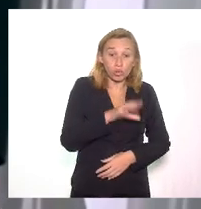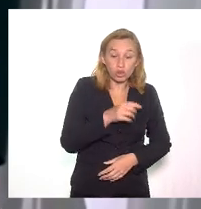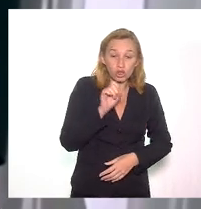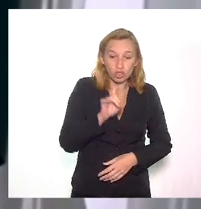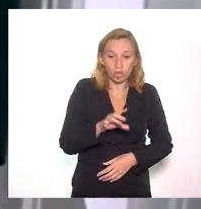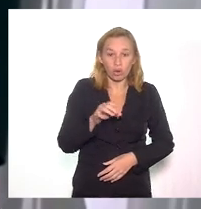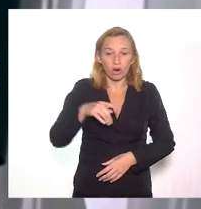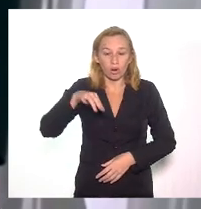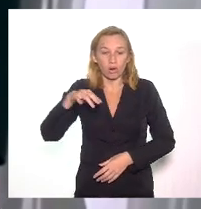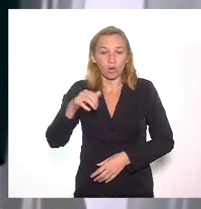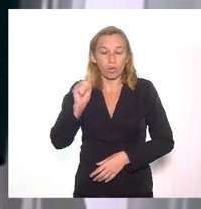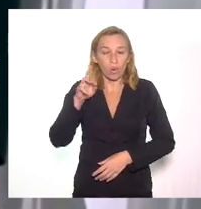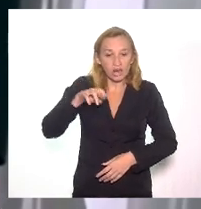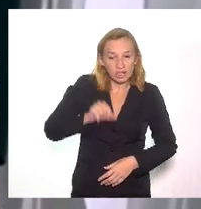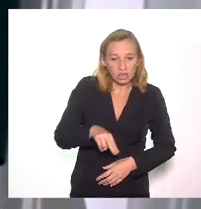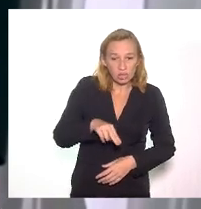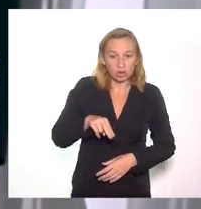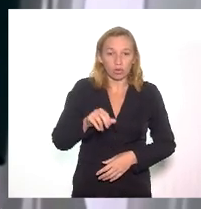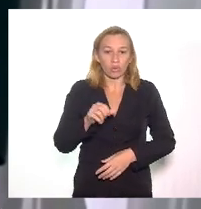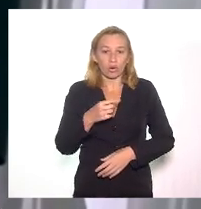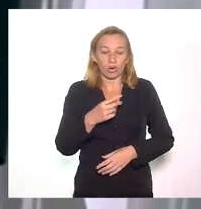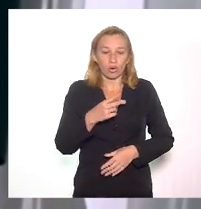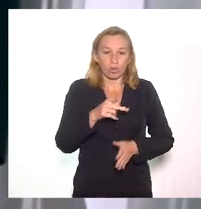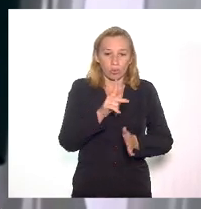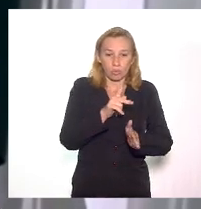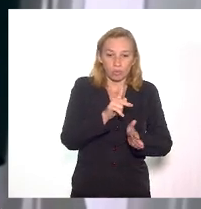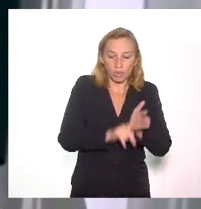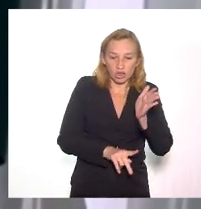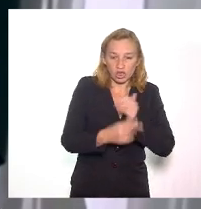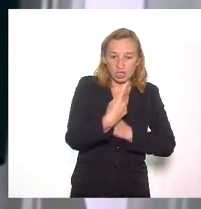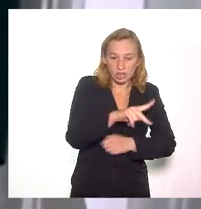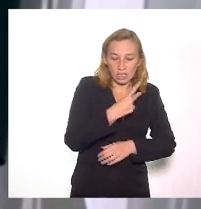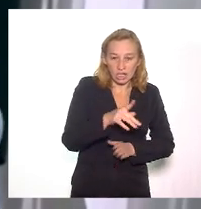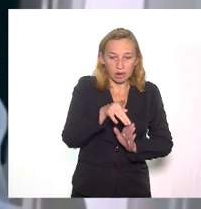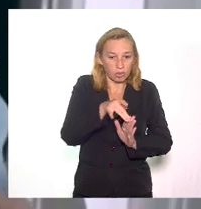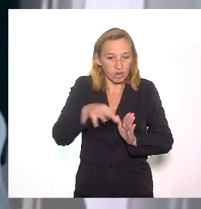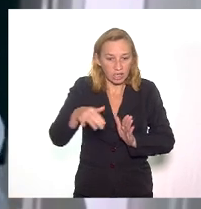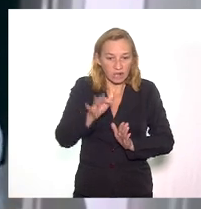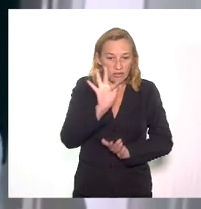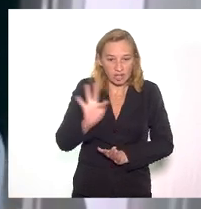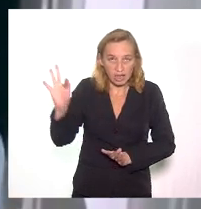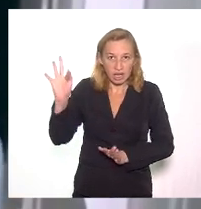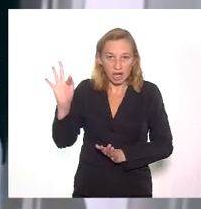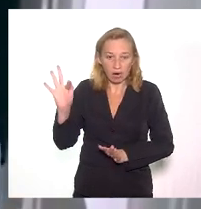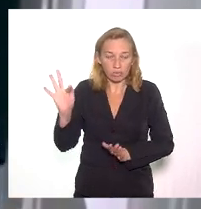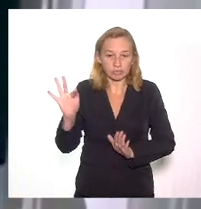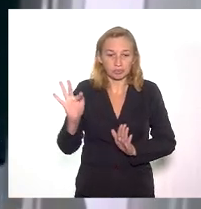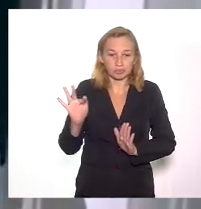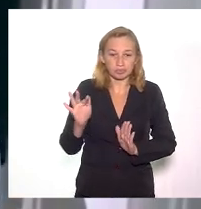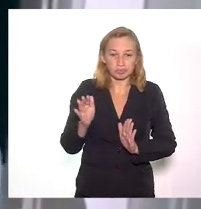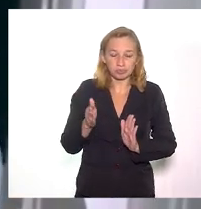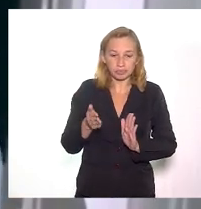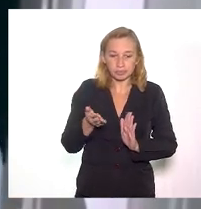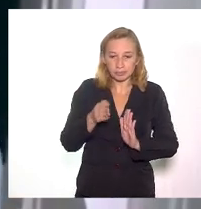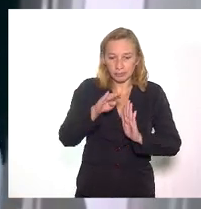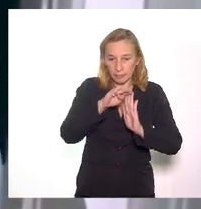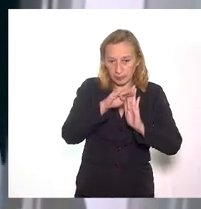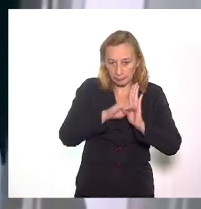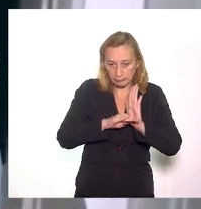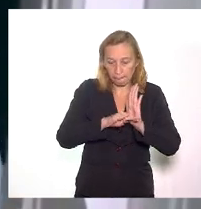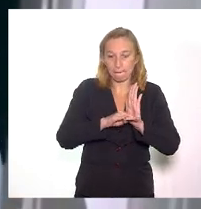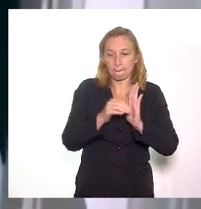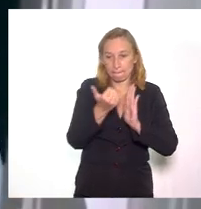Anderson fundamenta o projeto dele numa portaria da Polícia Federal que disciplina esse acautelamento